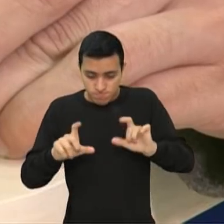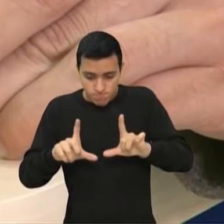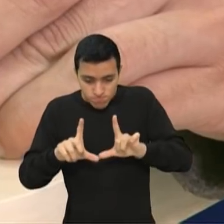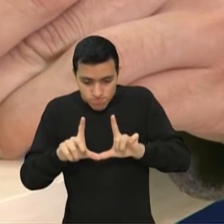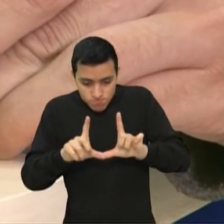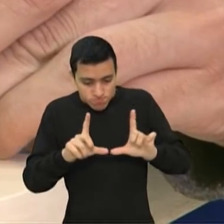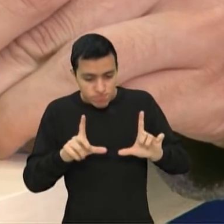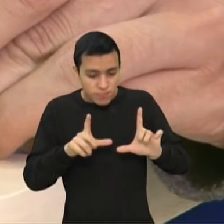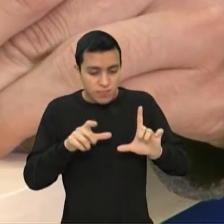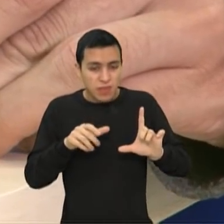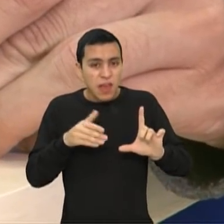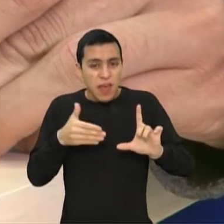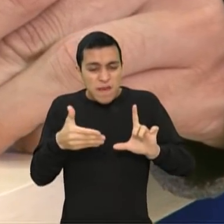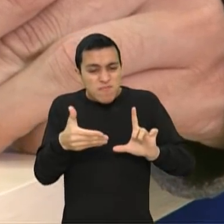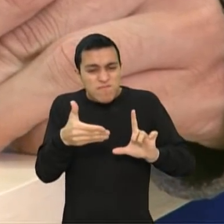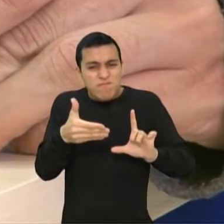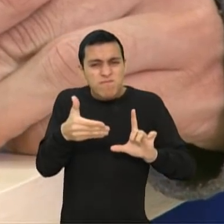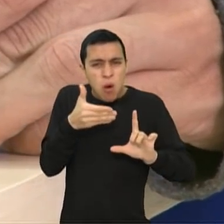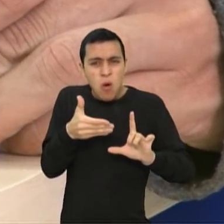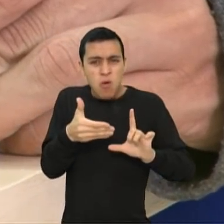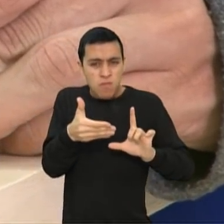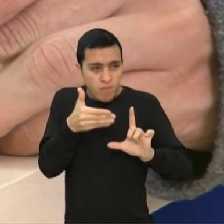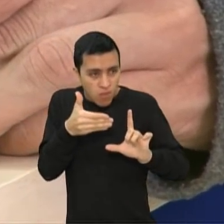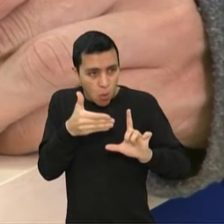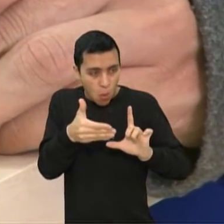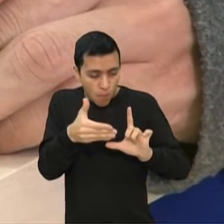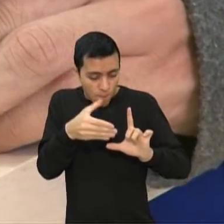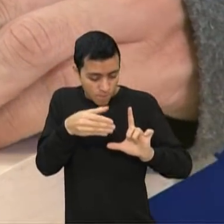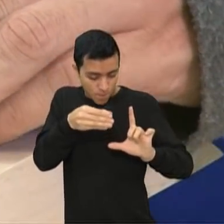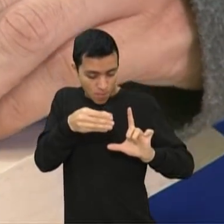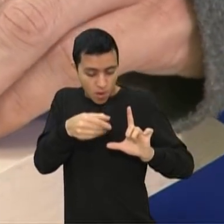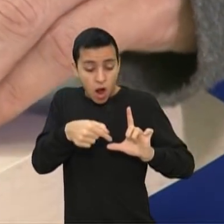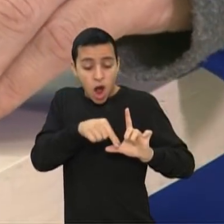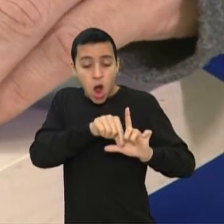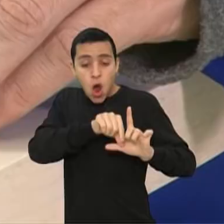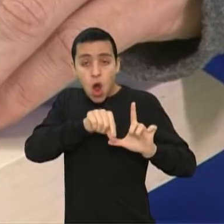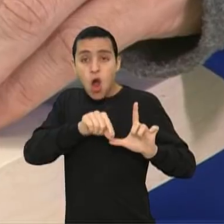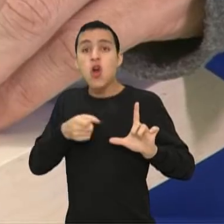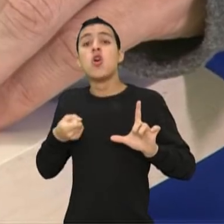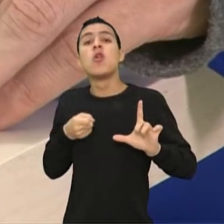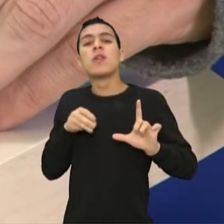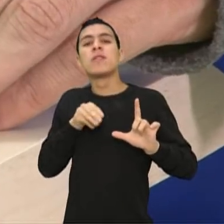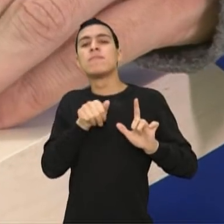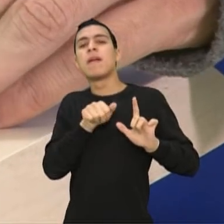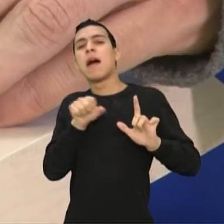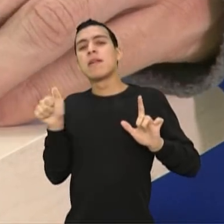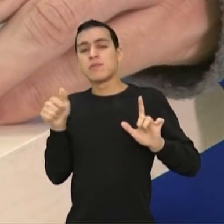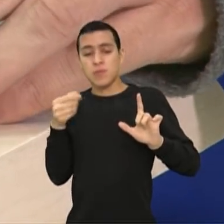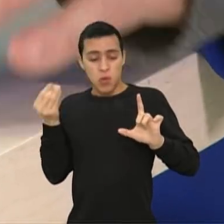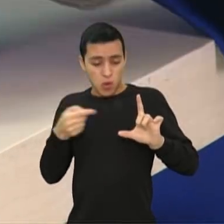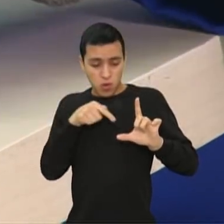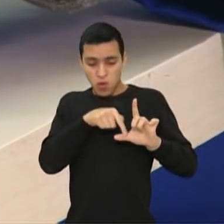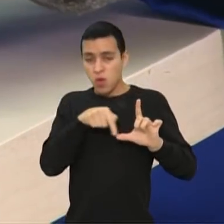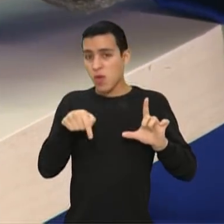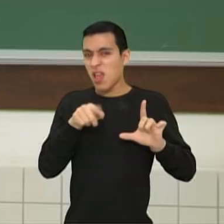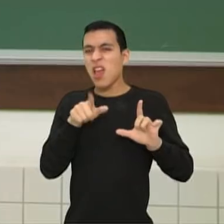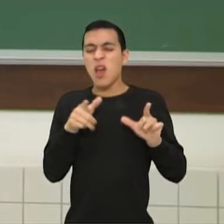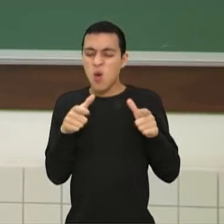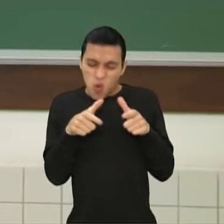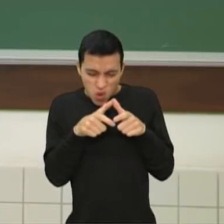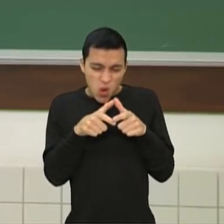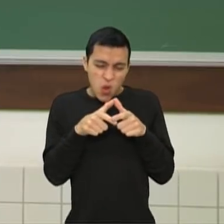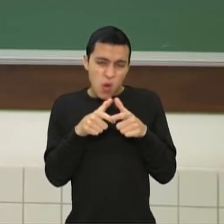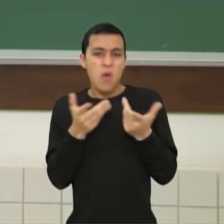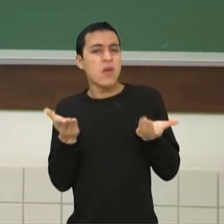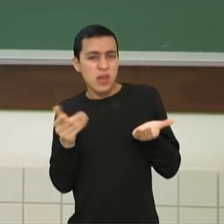mão, aparece no visor a quantidade de massa. Como essa balança aqui ela é